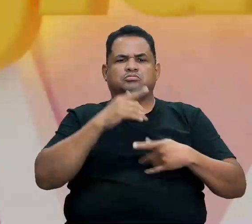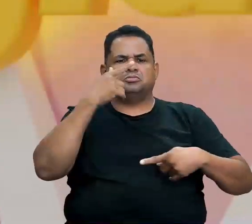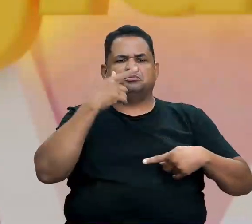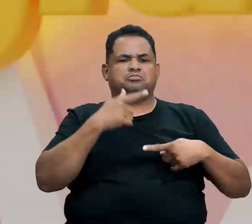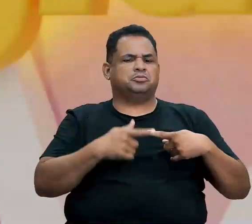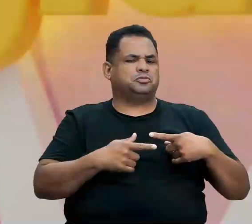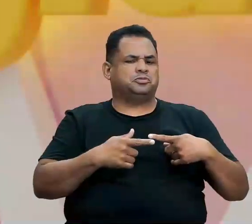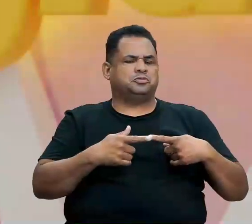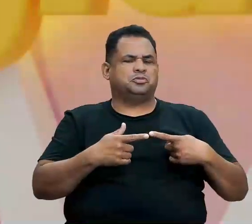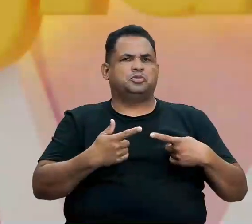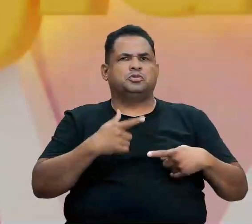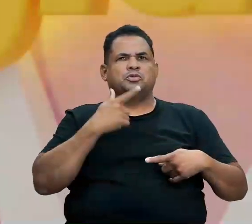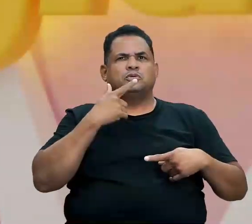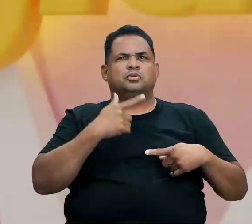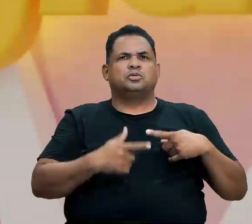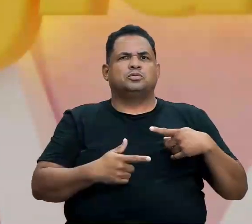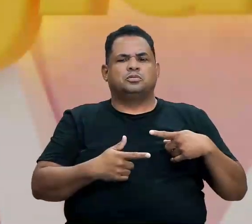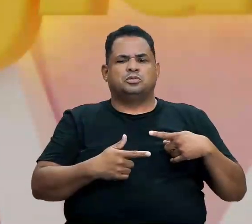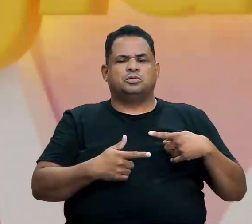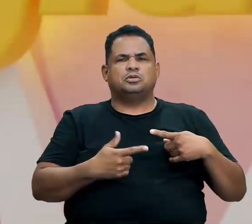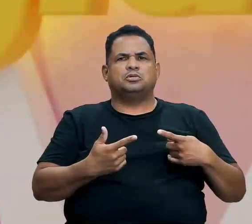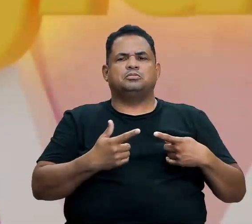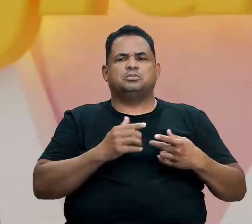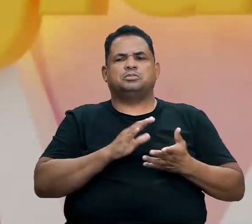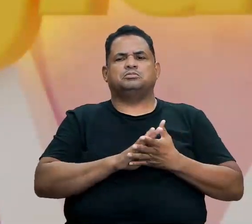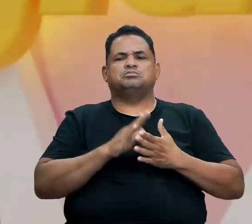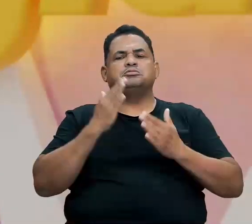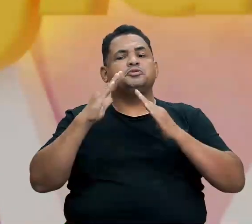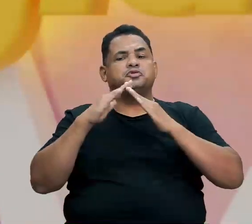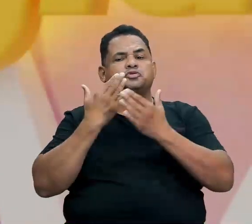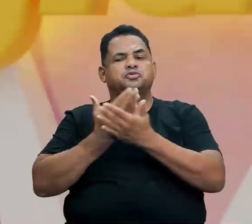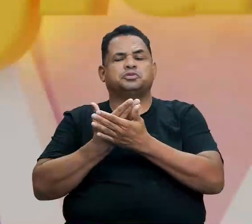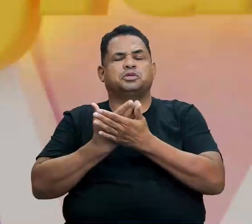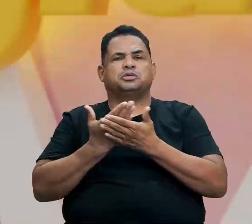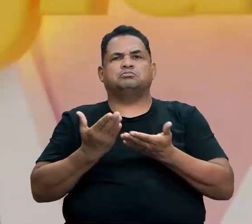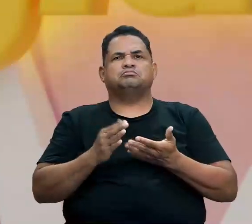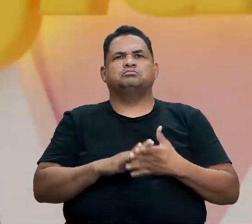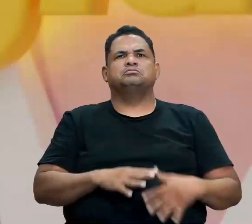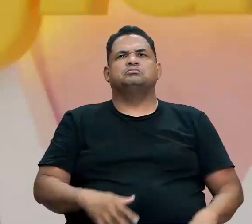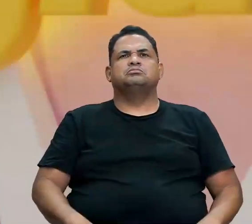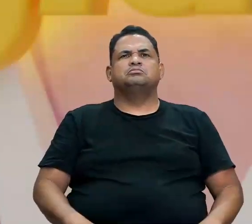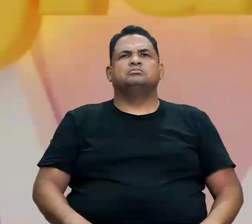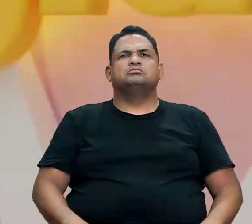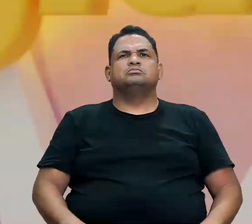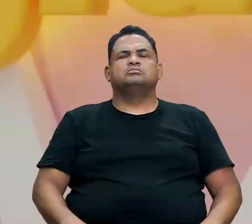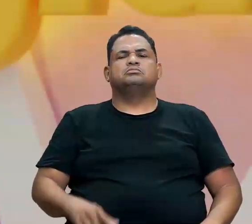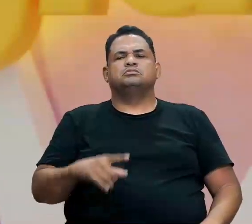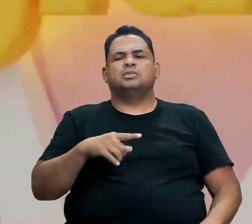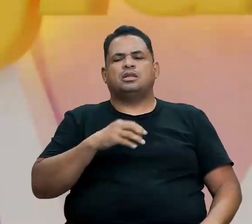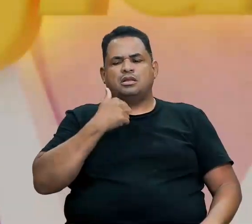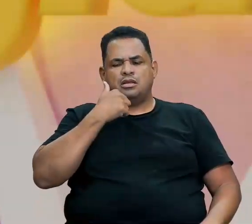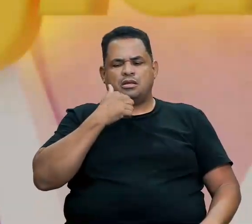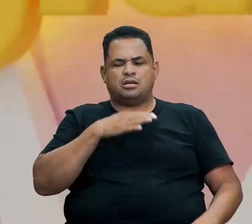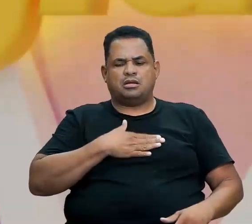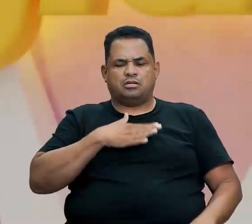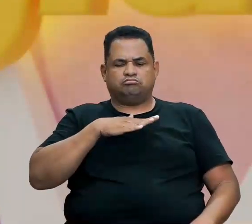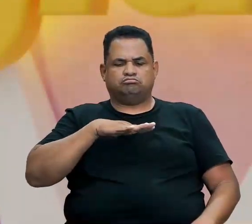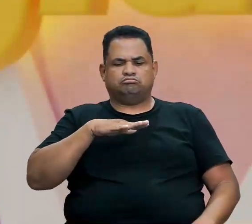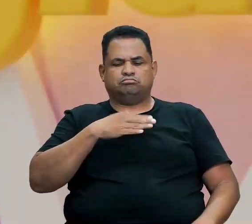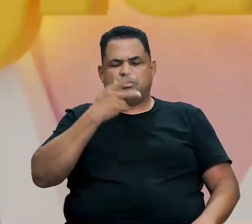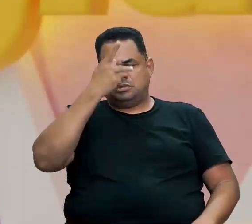escola. A Malala levou um tiro assim. Ela foi considerada a menina mais jovem, a pessoa mais jovem a ganhar o